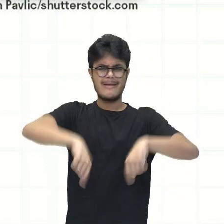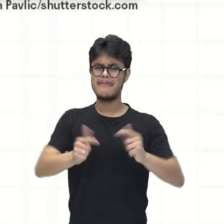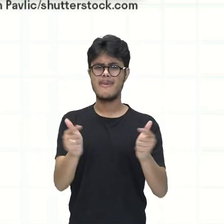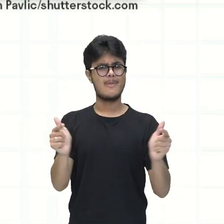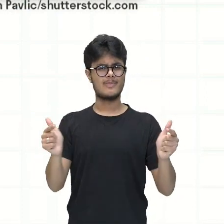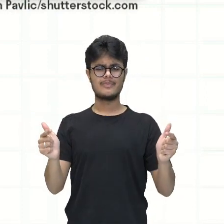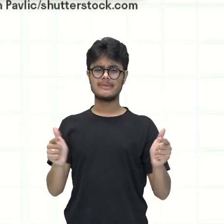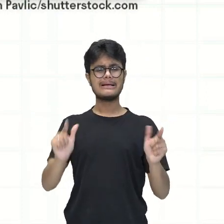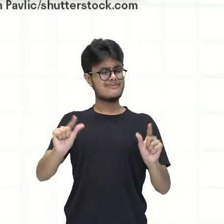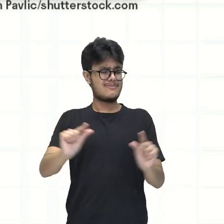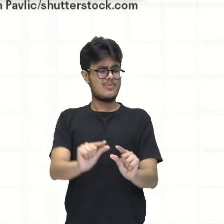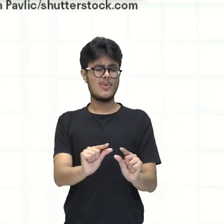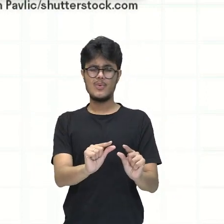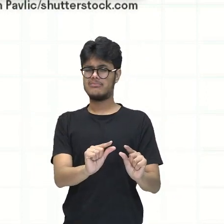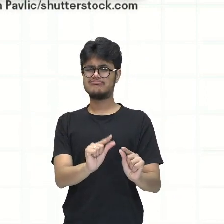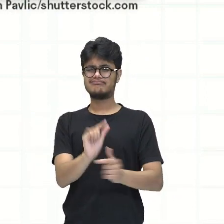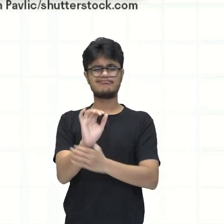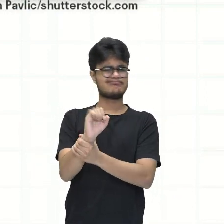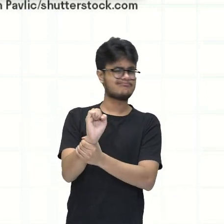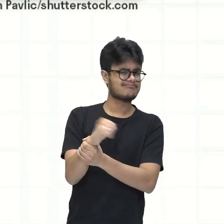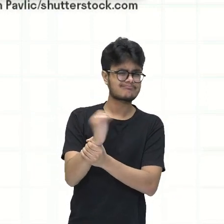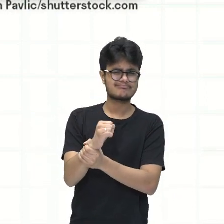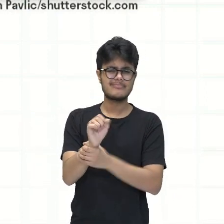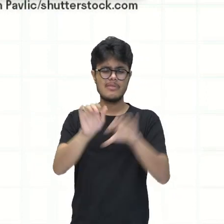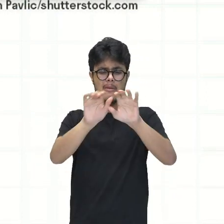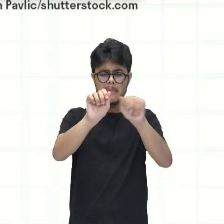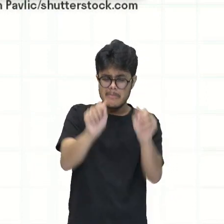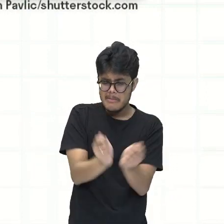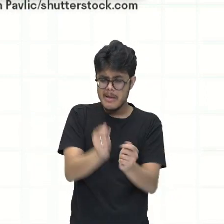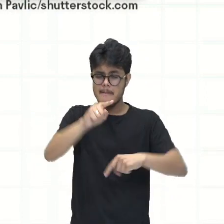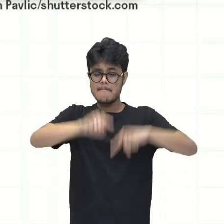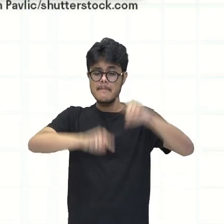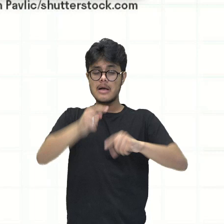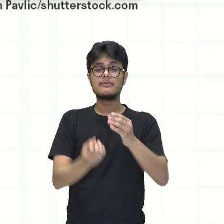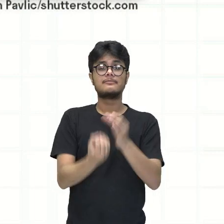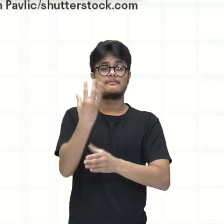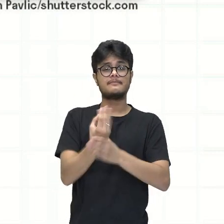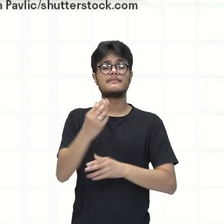era pequena, era pouca, então por isso tem